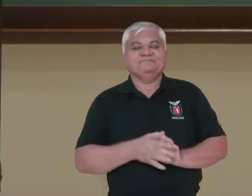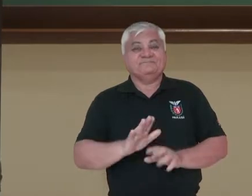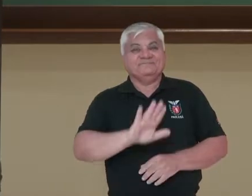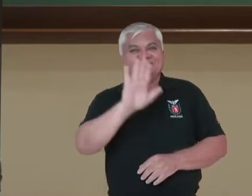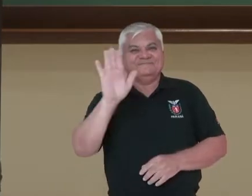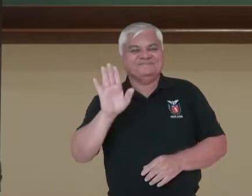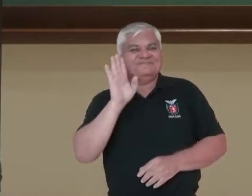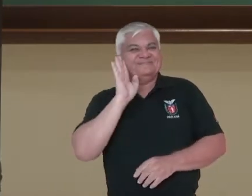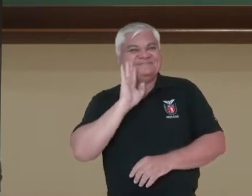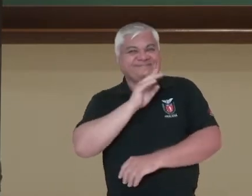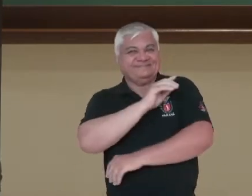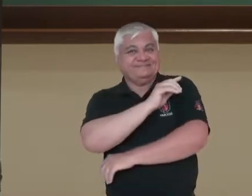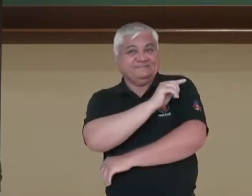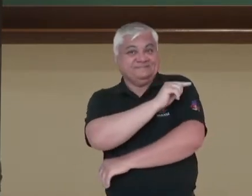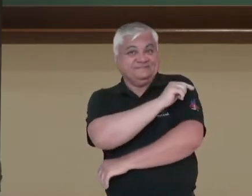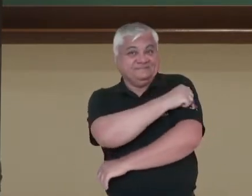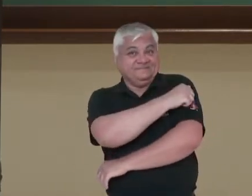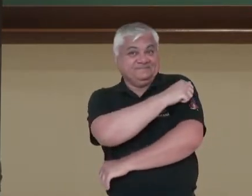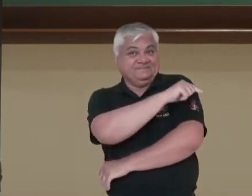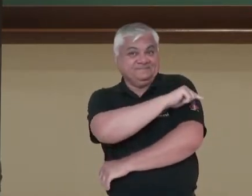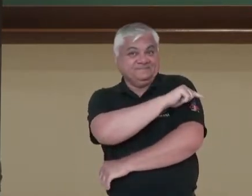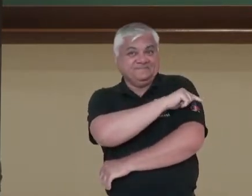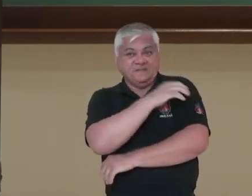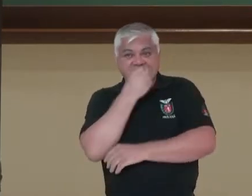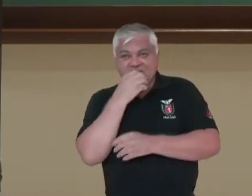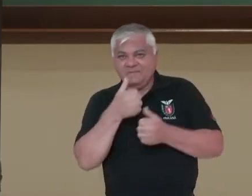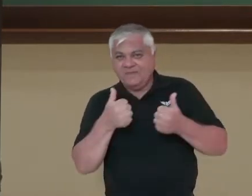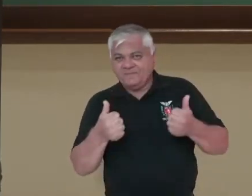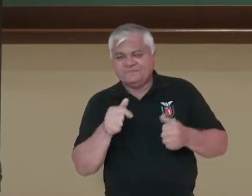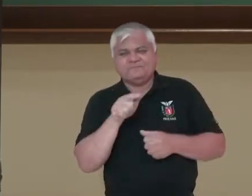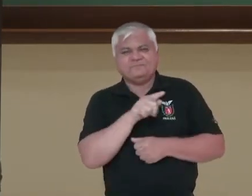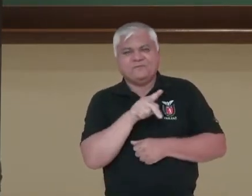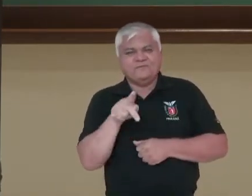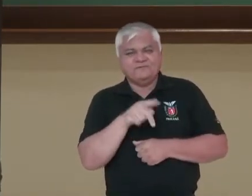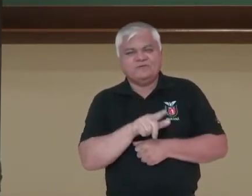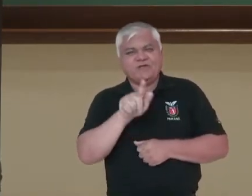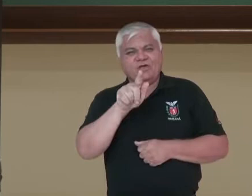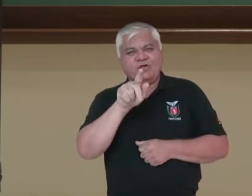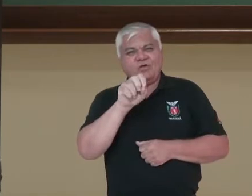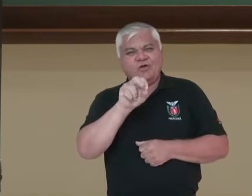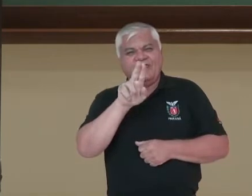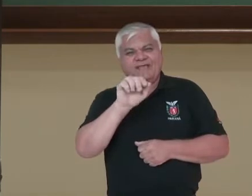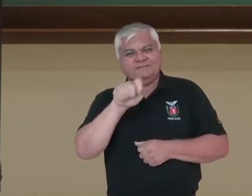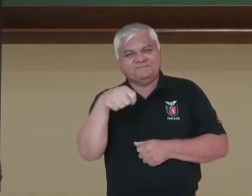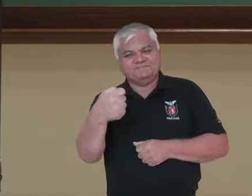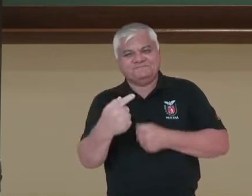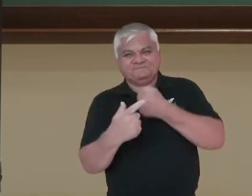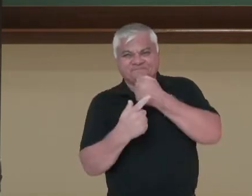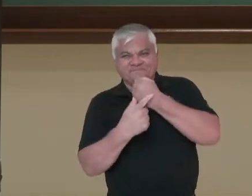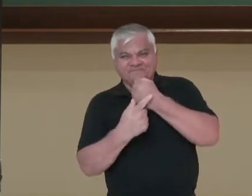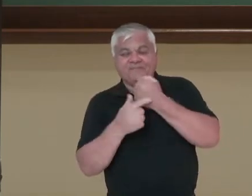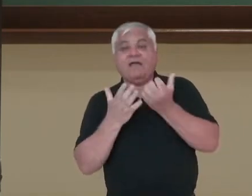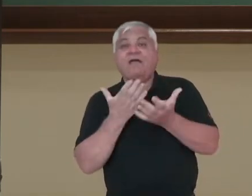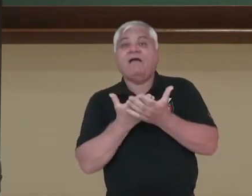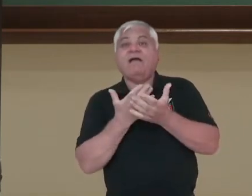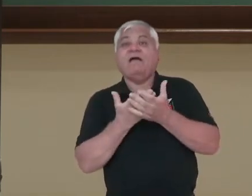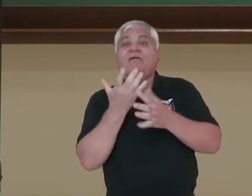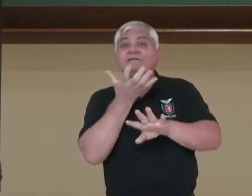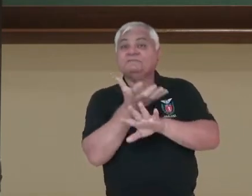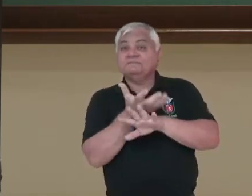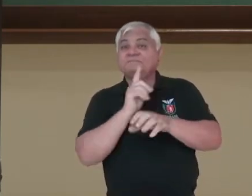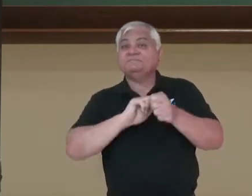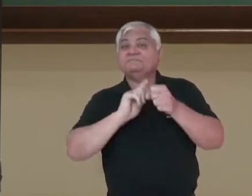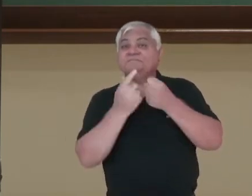Olá, meus queridos alunos do 7º ano, tudo bem? Eu sou a professora Gorete Wozniak, estamos aqui para uma aula de Geografia para tratar